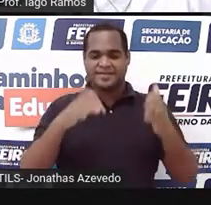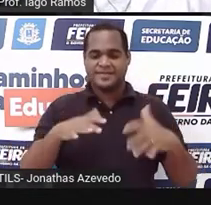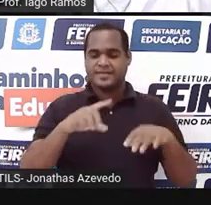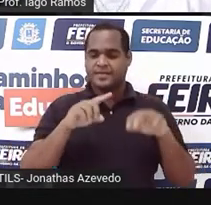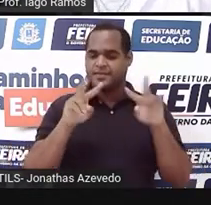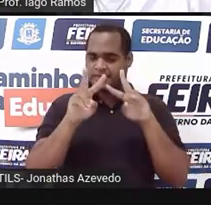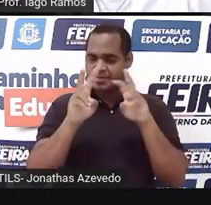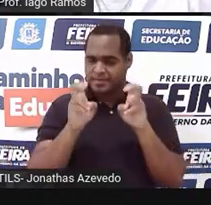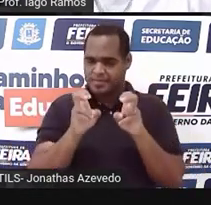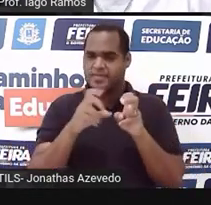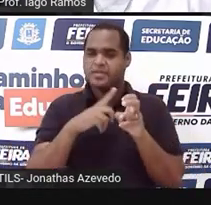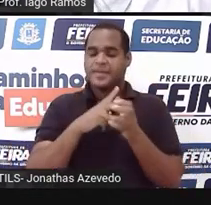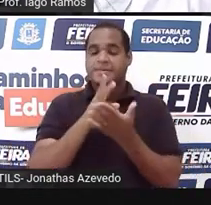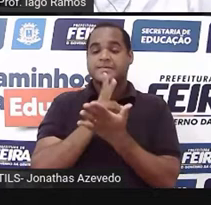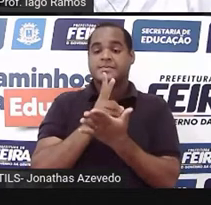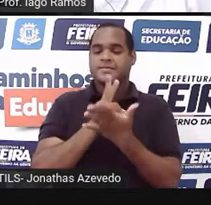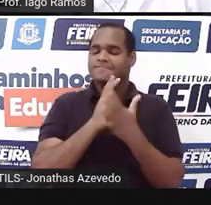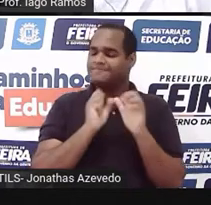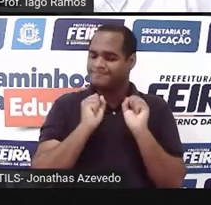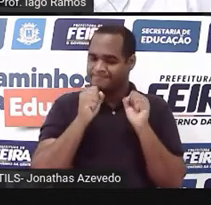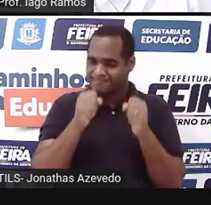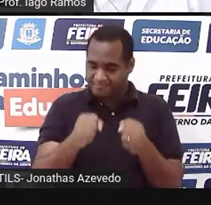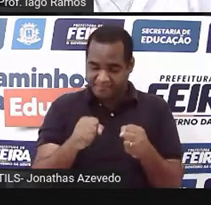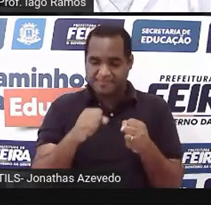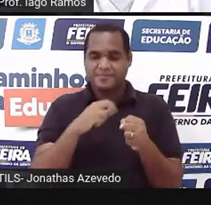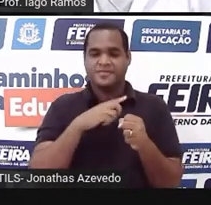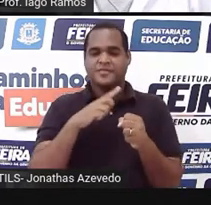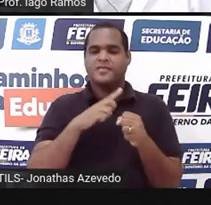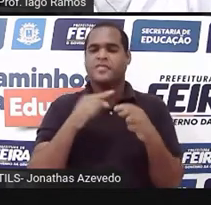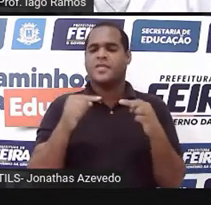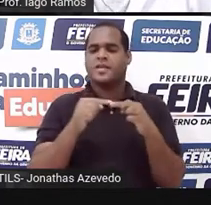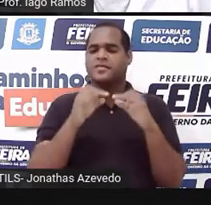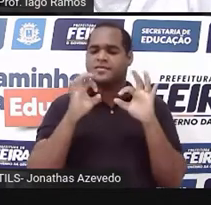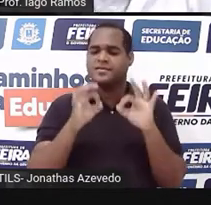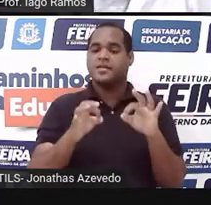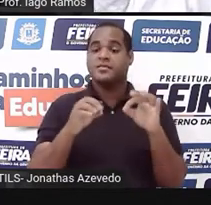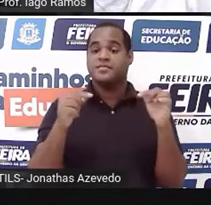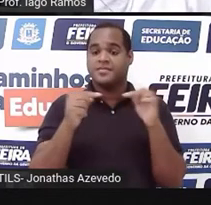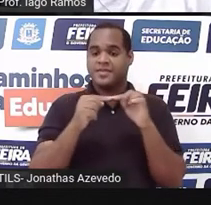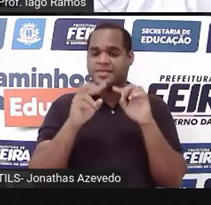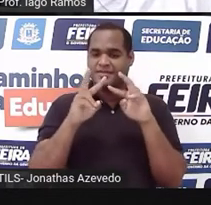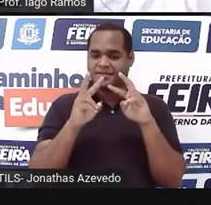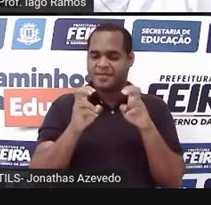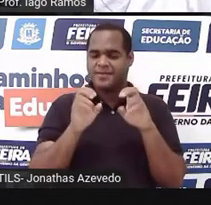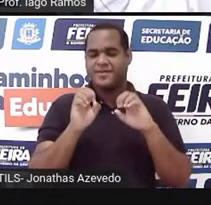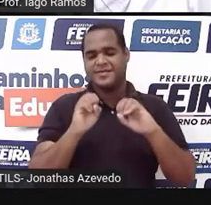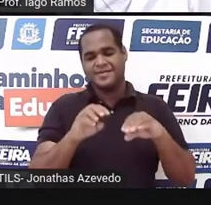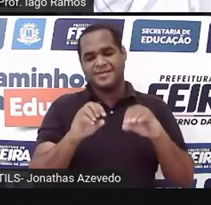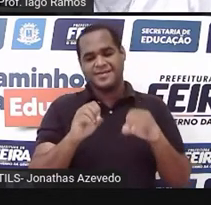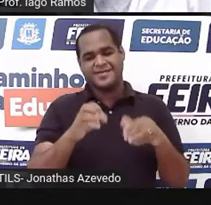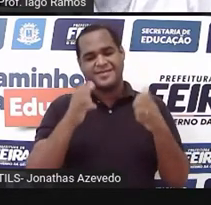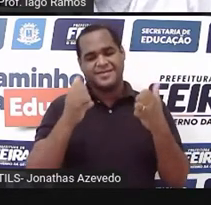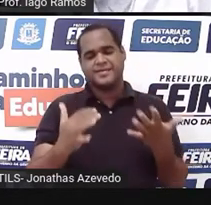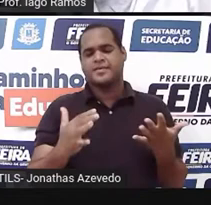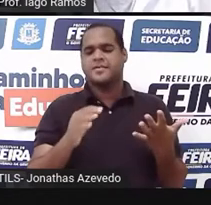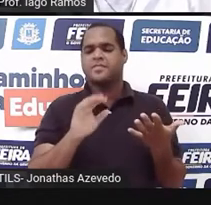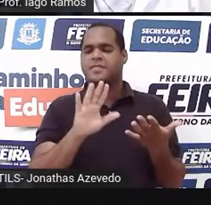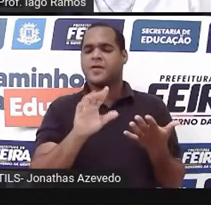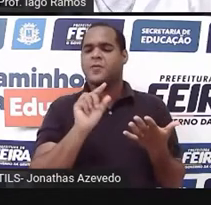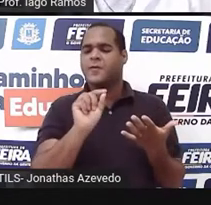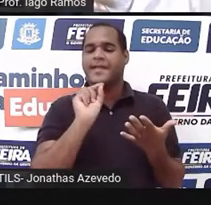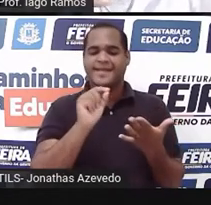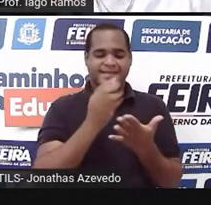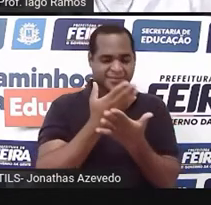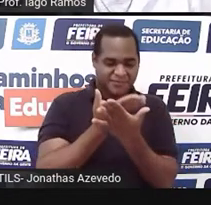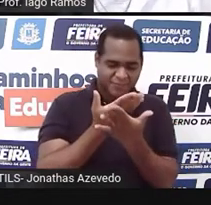desse assunto para continuar nesse assunto Tá bom e certamente fechar esse assunto aqui nessa aula Ok e o que é que a gente está